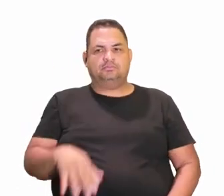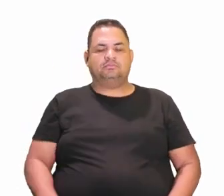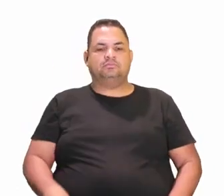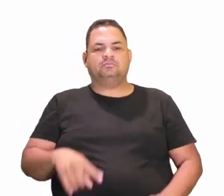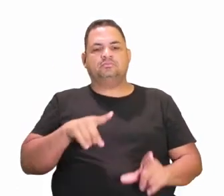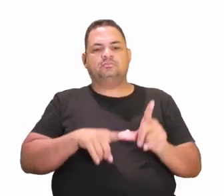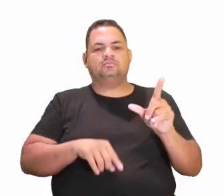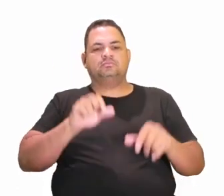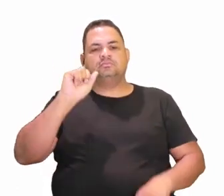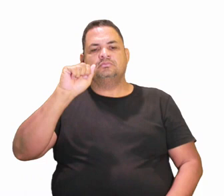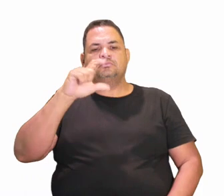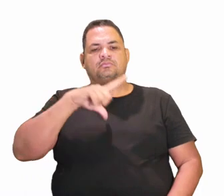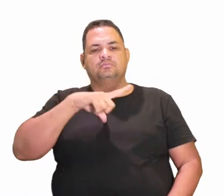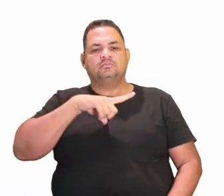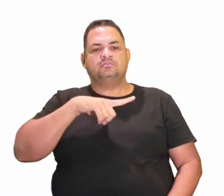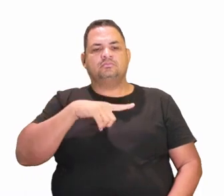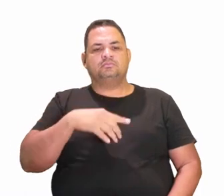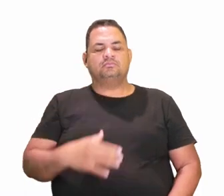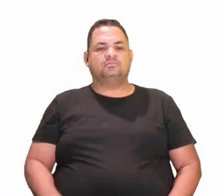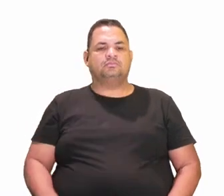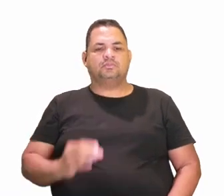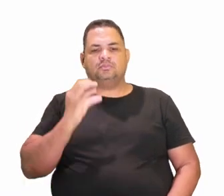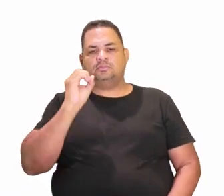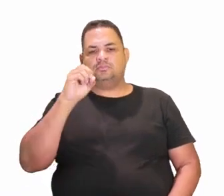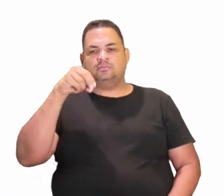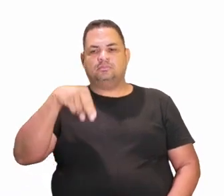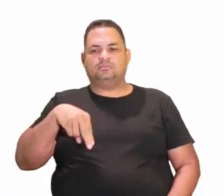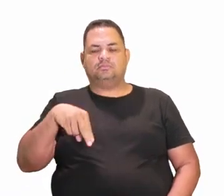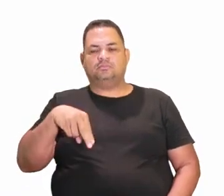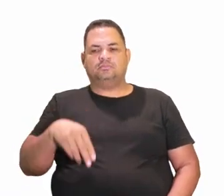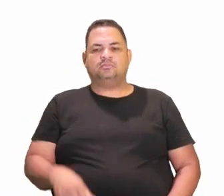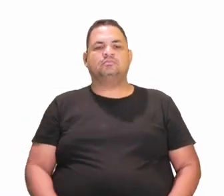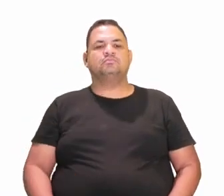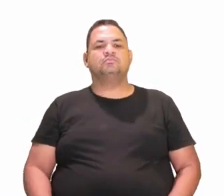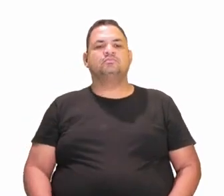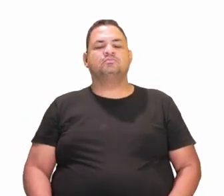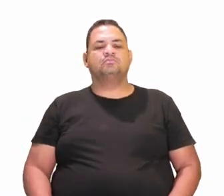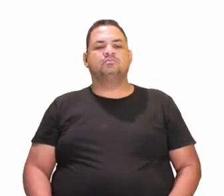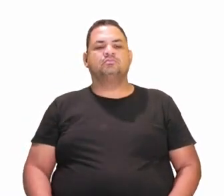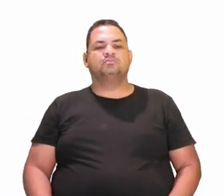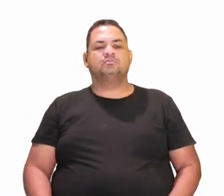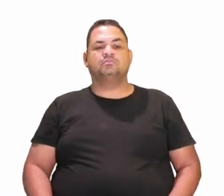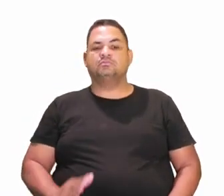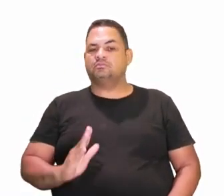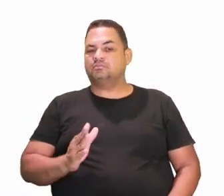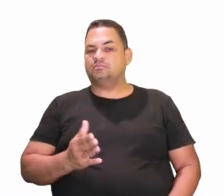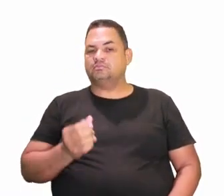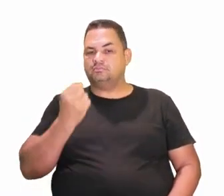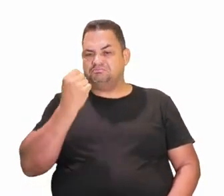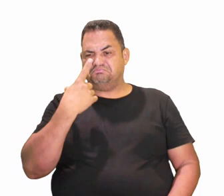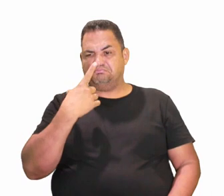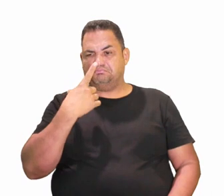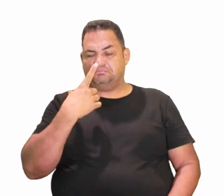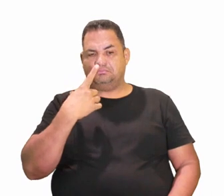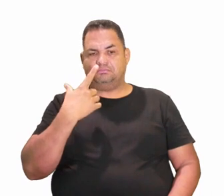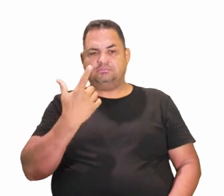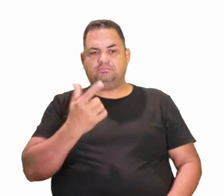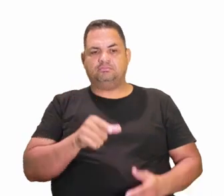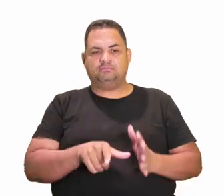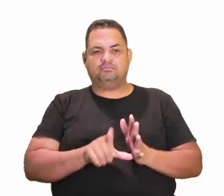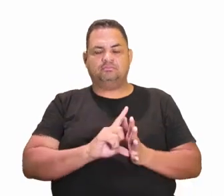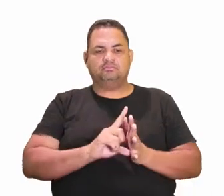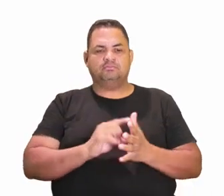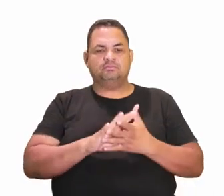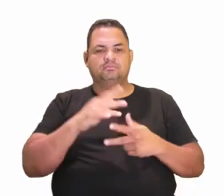temos essa preposição aqui, que a gente não viu nessa aula, então já deveria achar isso estranho. Antes de mês, a gente